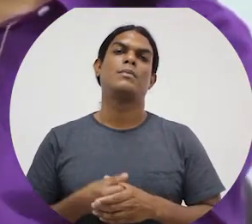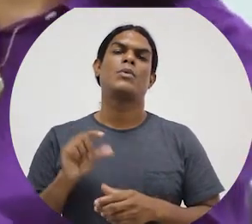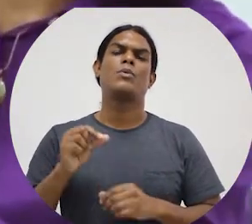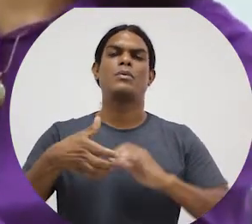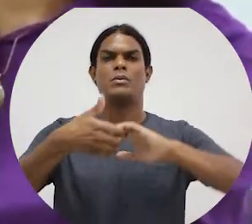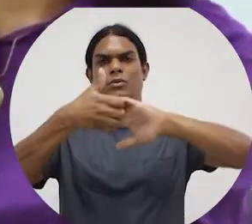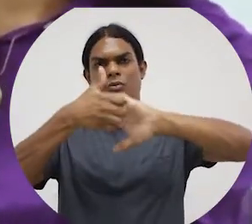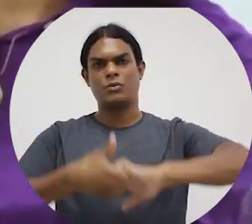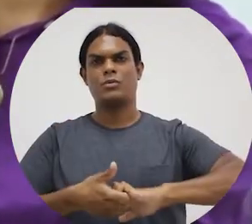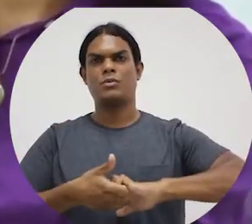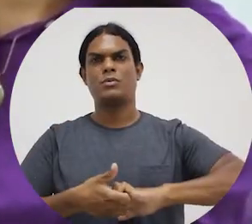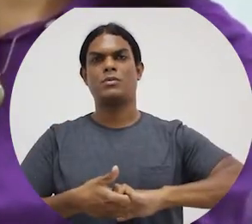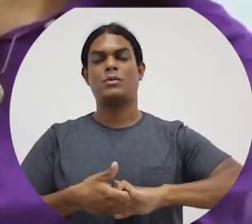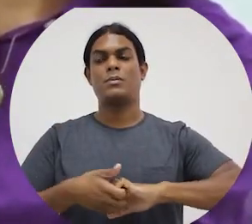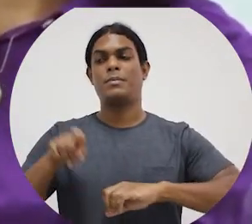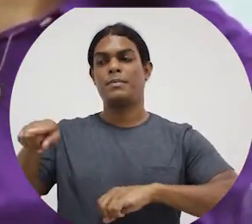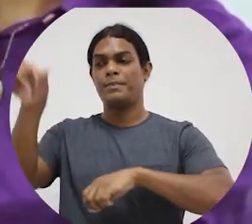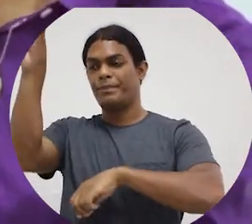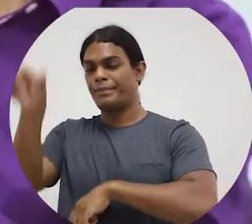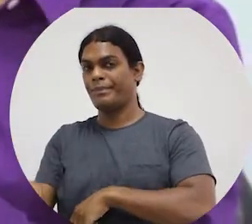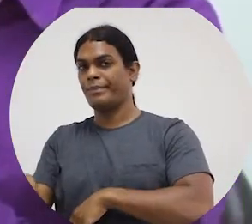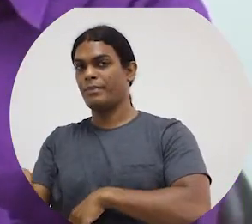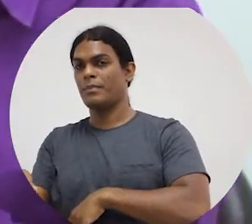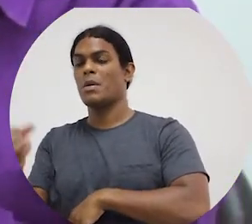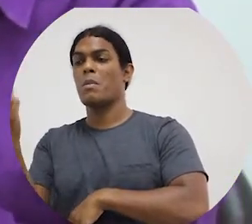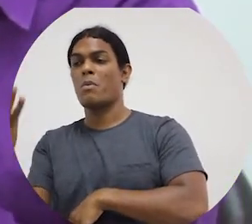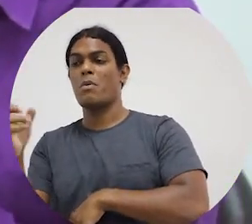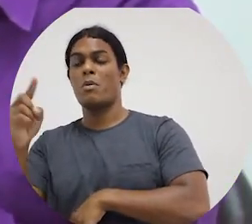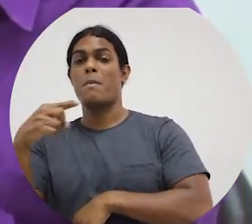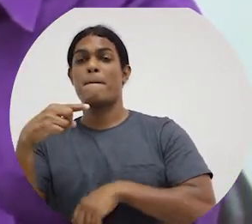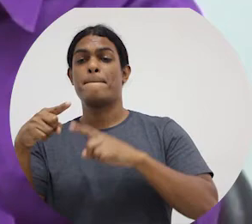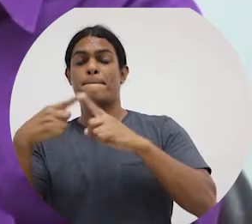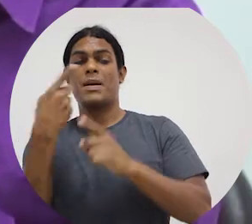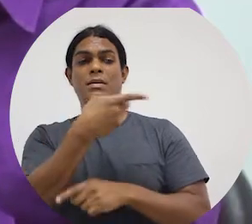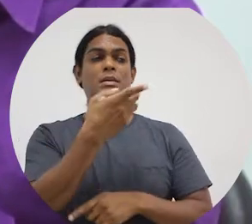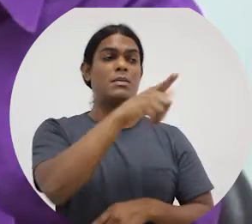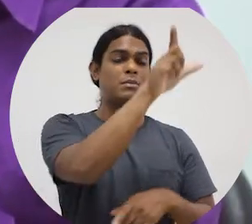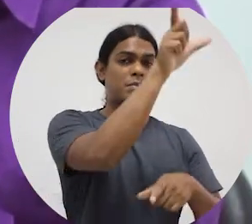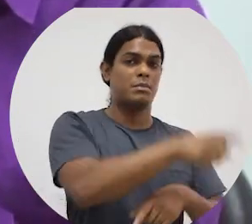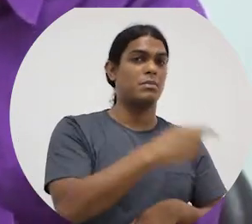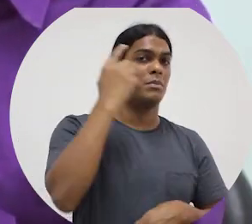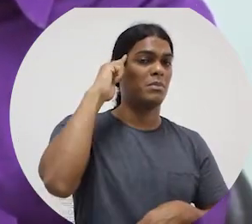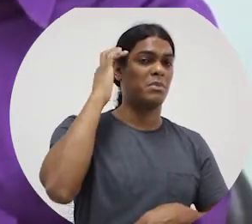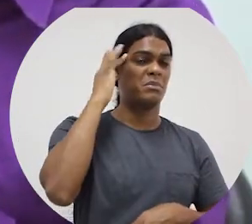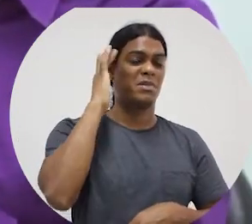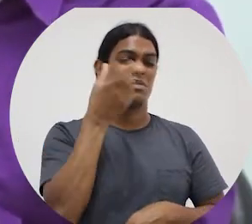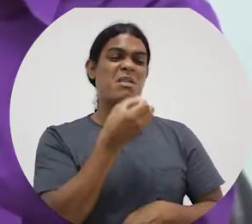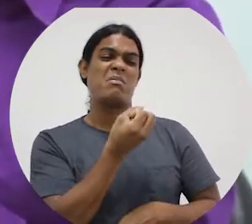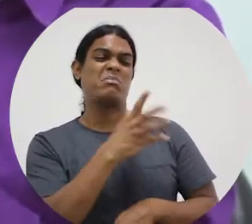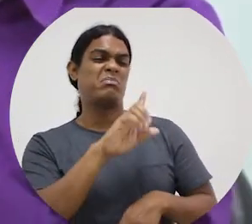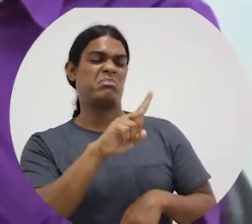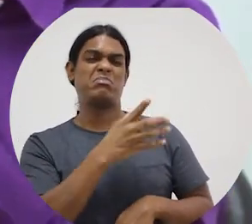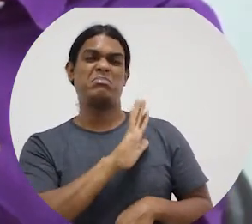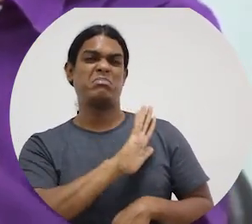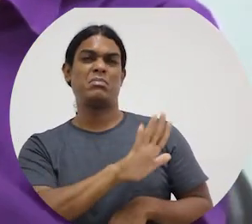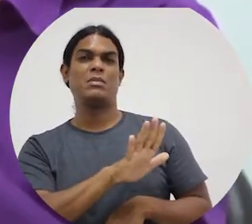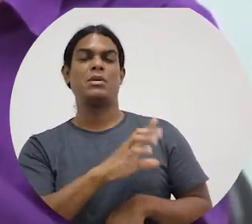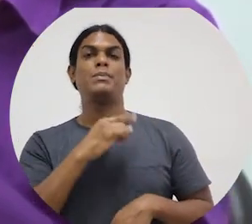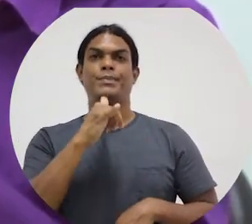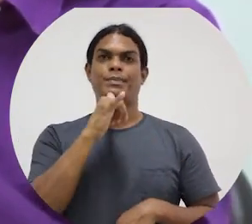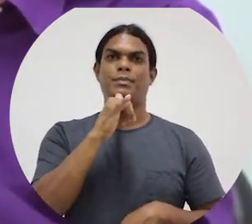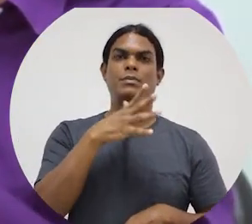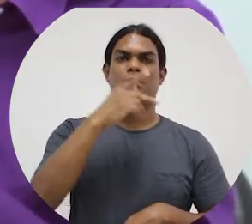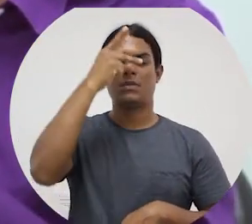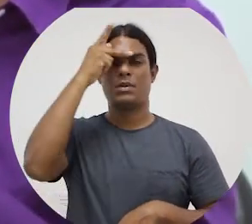que é qualidade, um produto de qualidade para uma pessoa, pode não ser um produto de qualidade para outra pessoa. Por exemplo, uma pessoa que faz